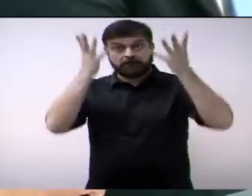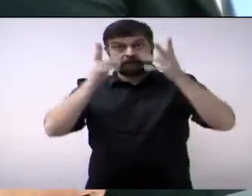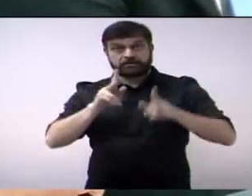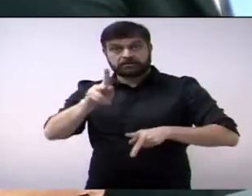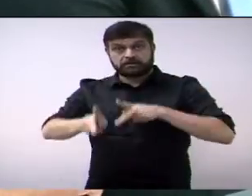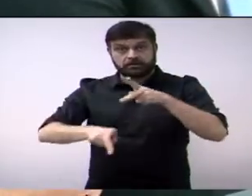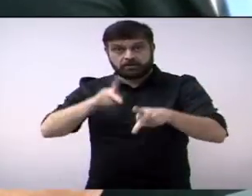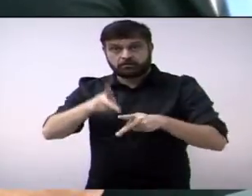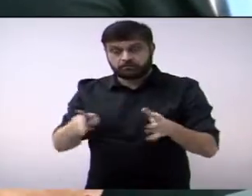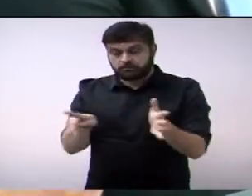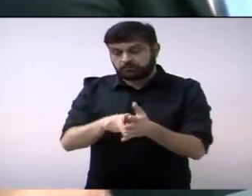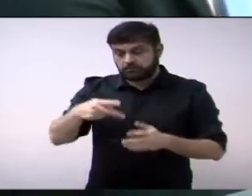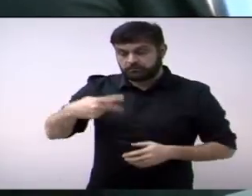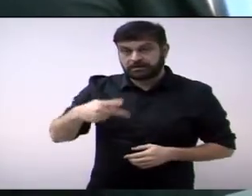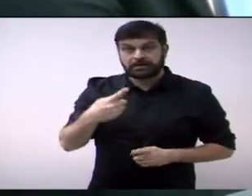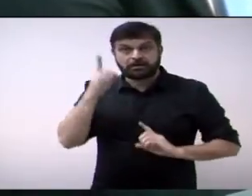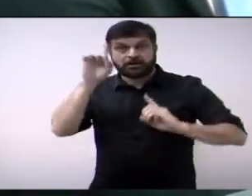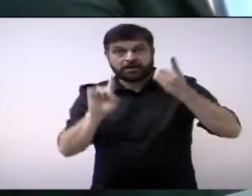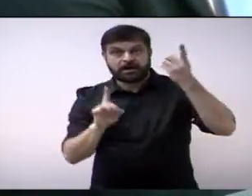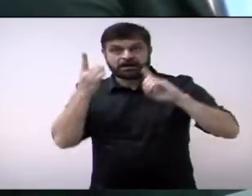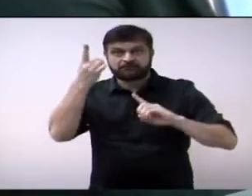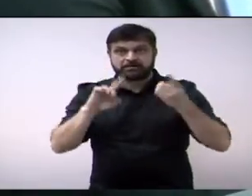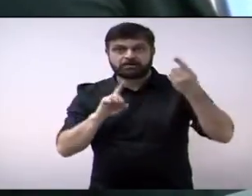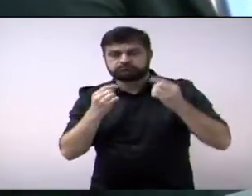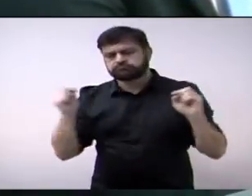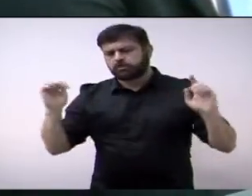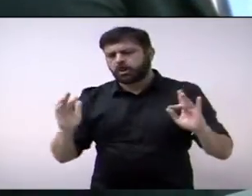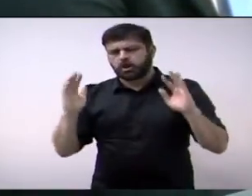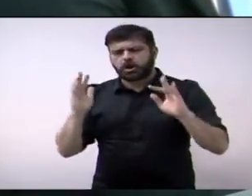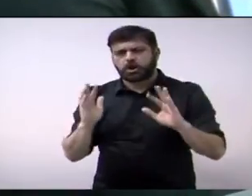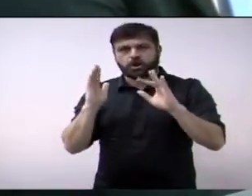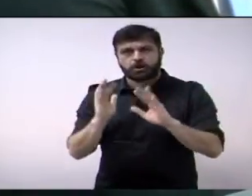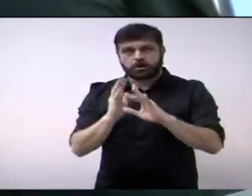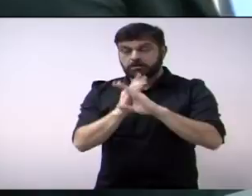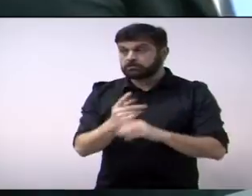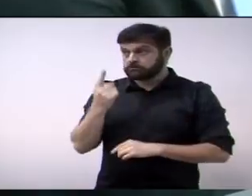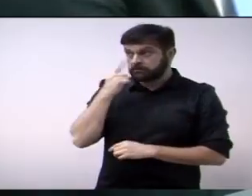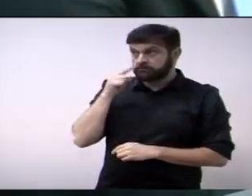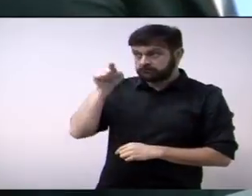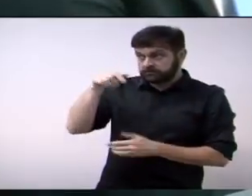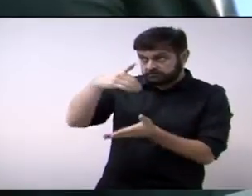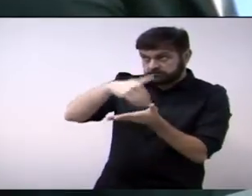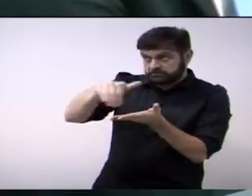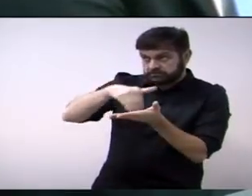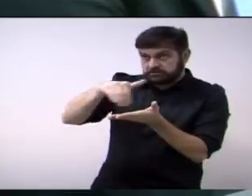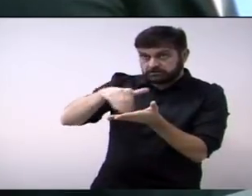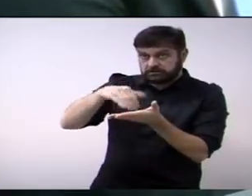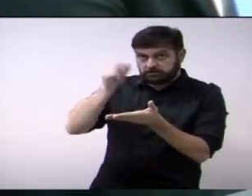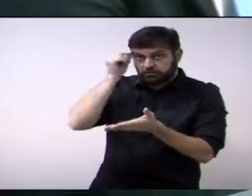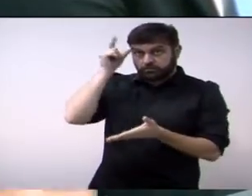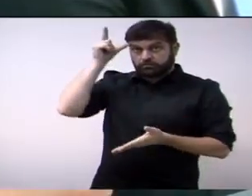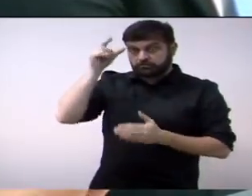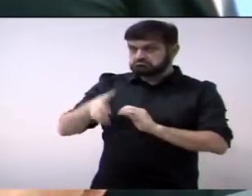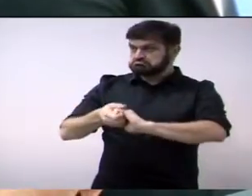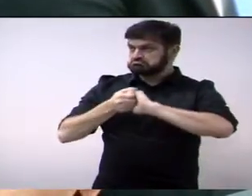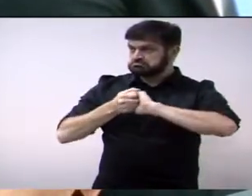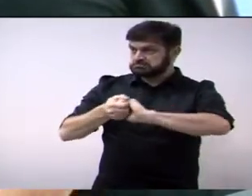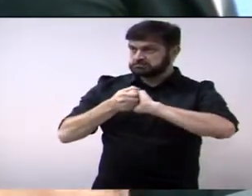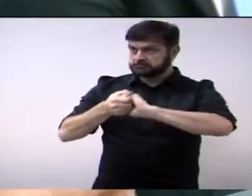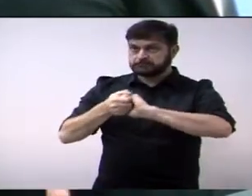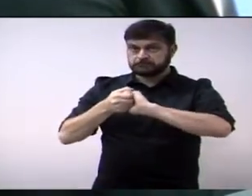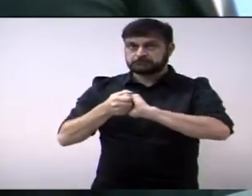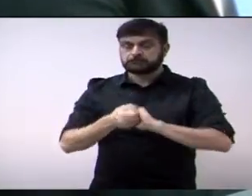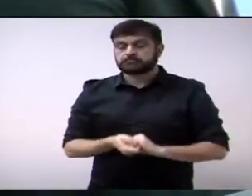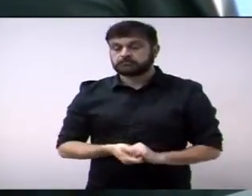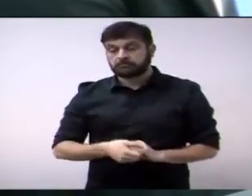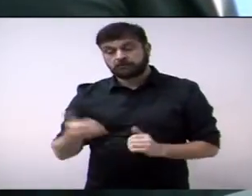aqui da nossa cidade, que foi o Carnaval. Vejo aqui o secretário Davi na plateia, já aproveito para o cumprimentar. Pelo que